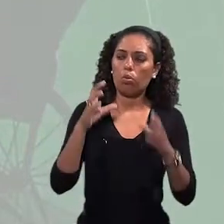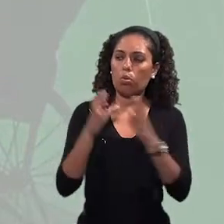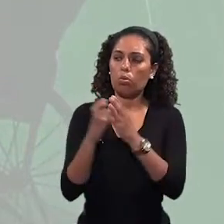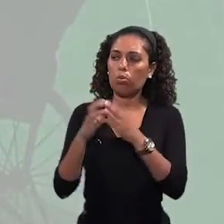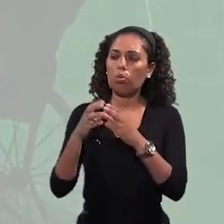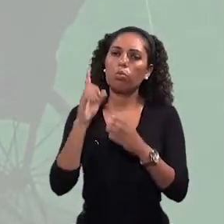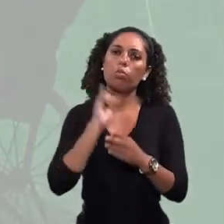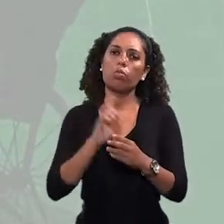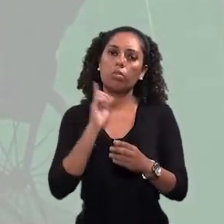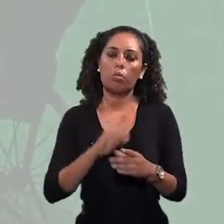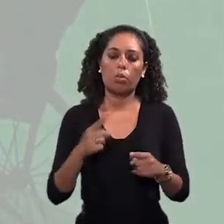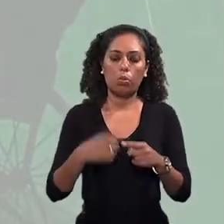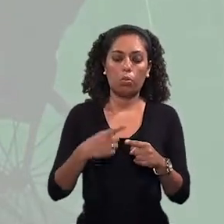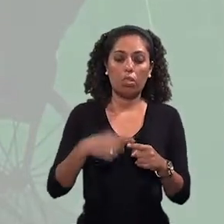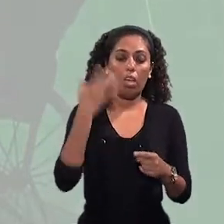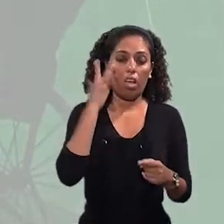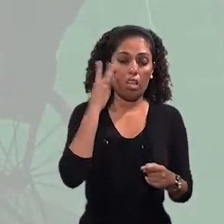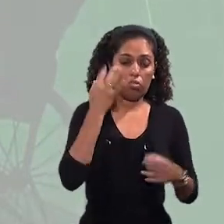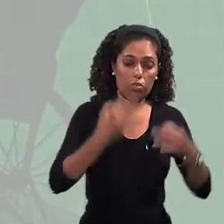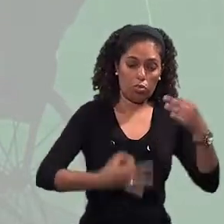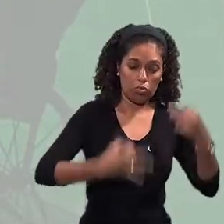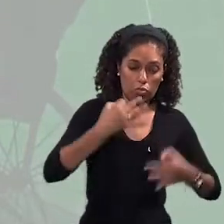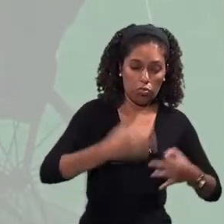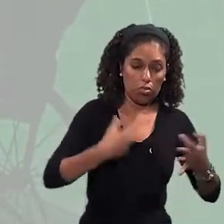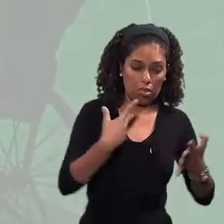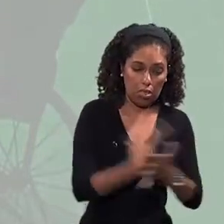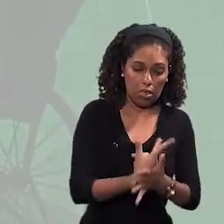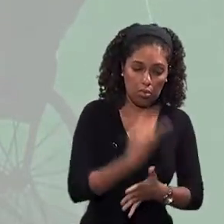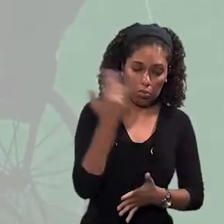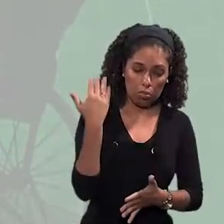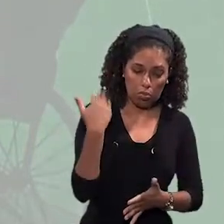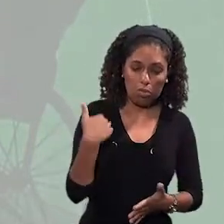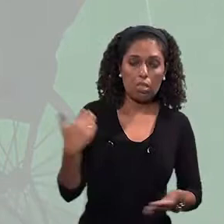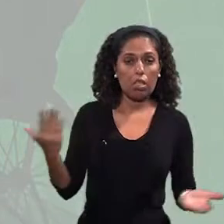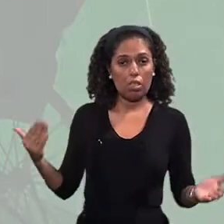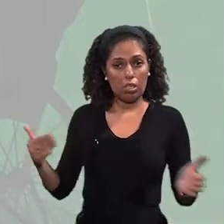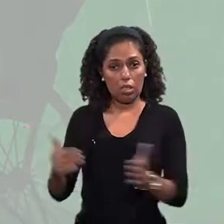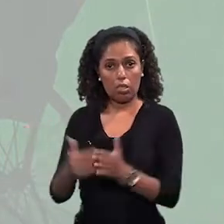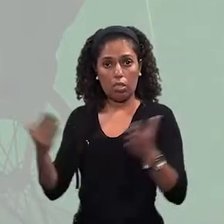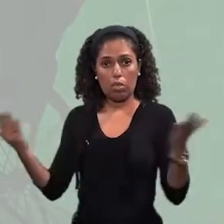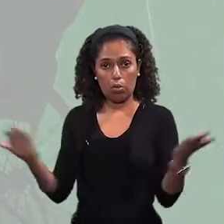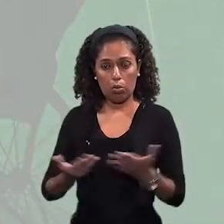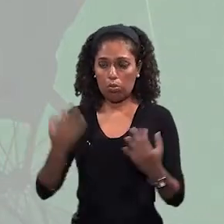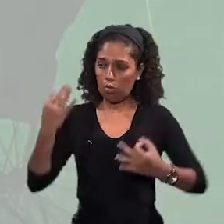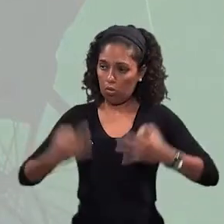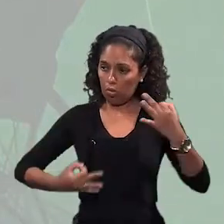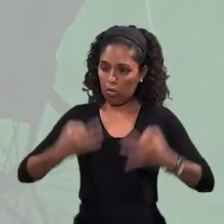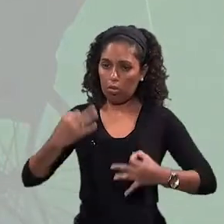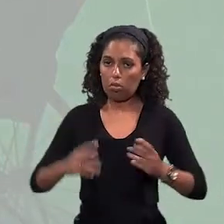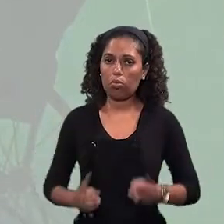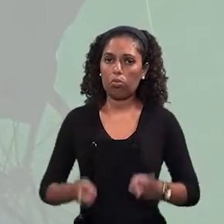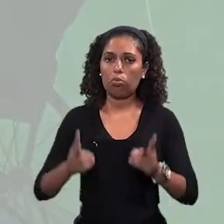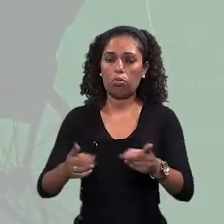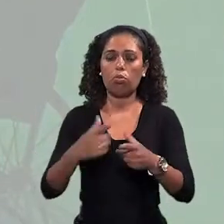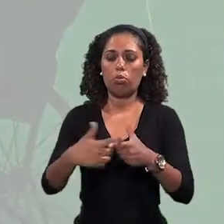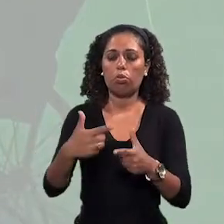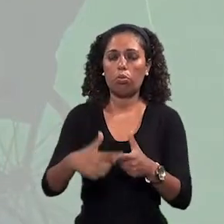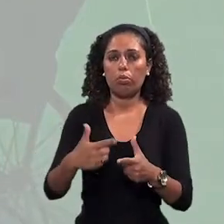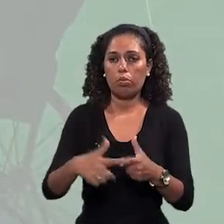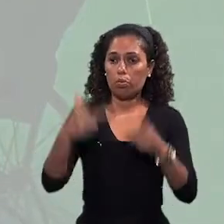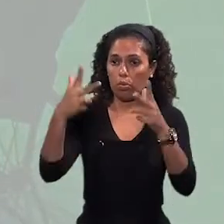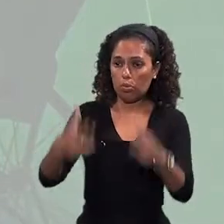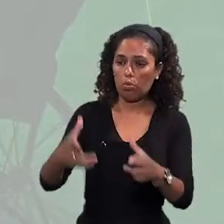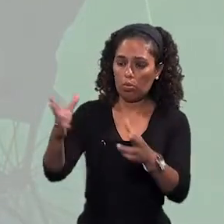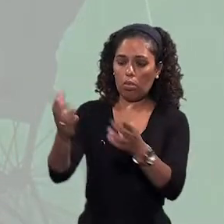quero fazer esse registro porque eu acho que a justiça errou e tem errado muito Brasil afora em tragédias como